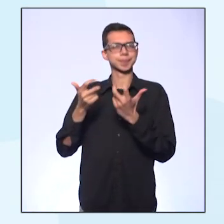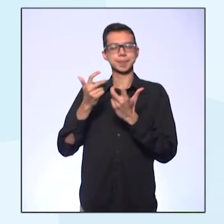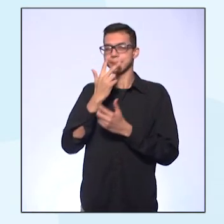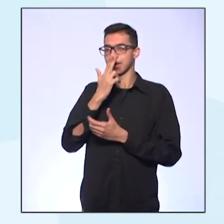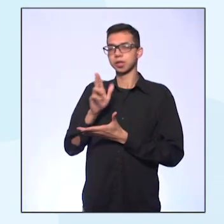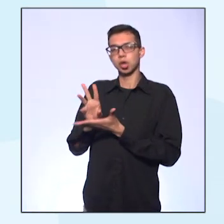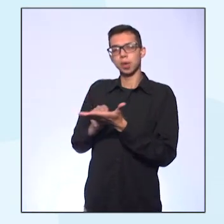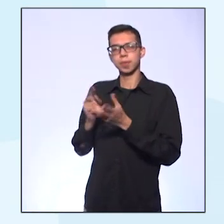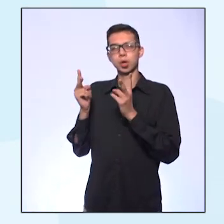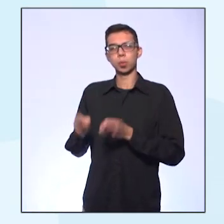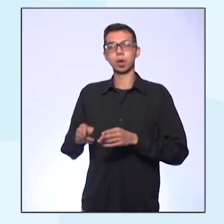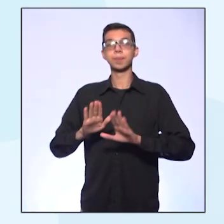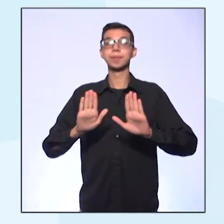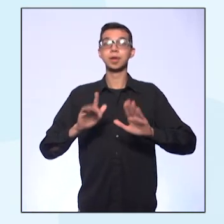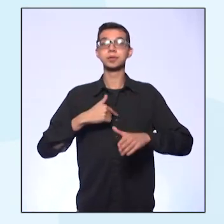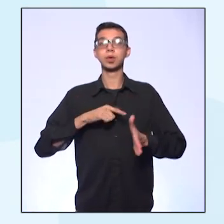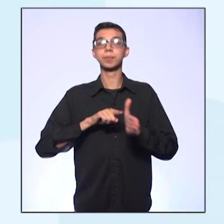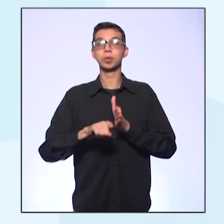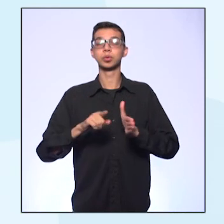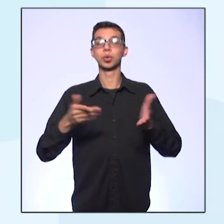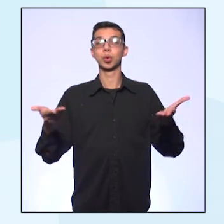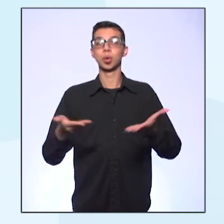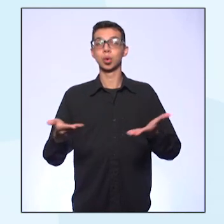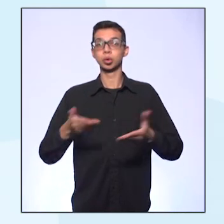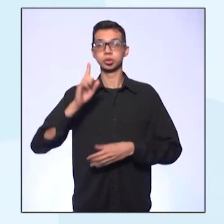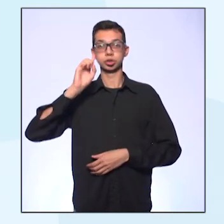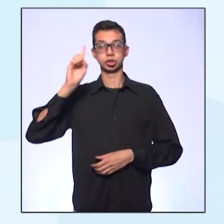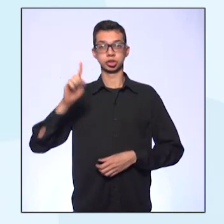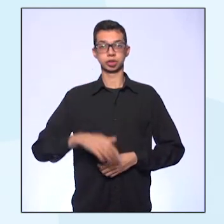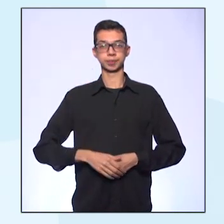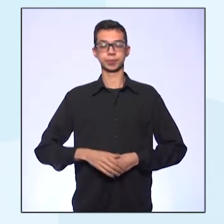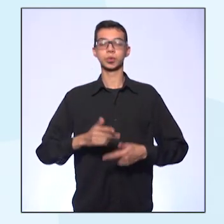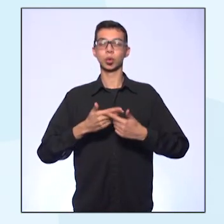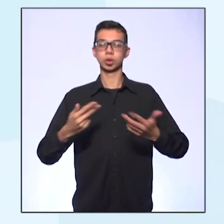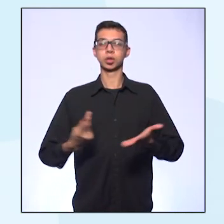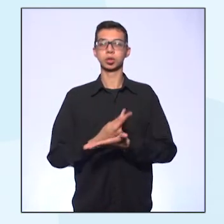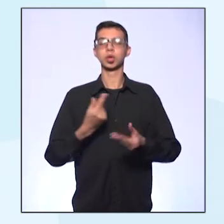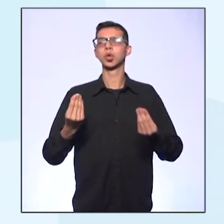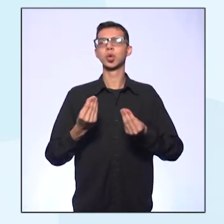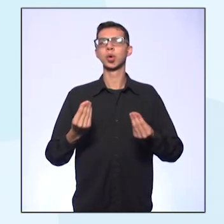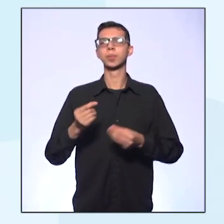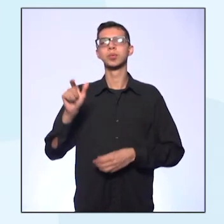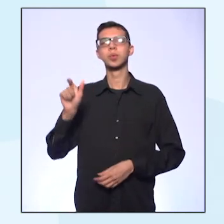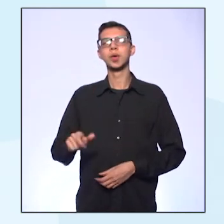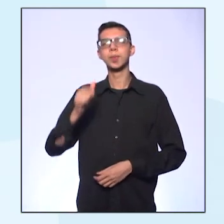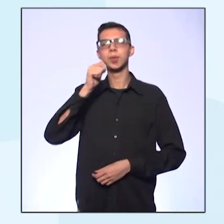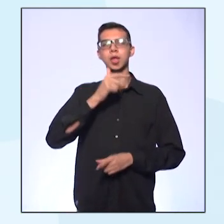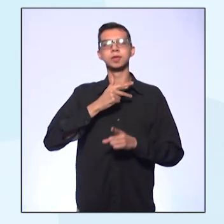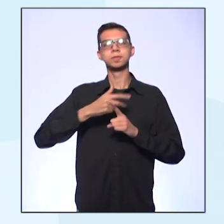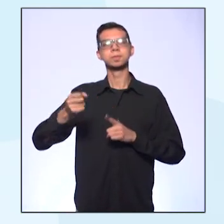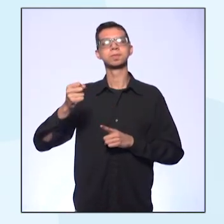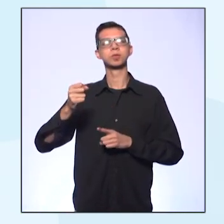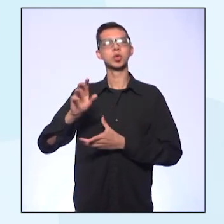hoje, com as questões da atualidade, como seria a heroína típica?